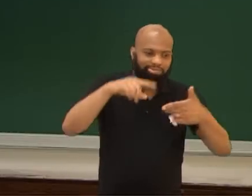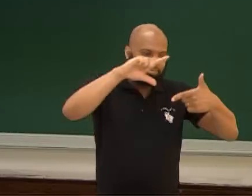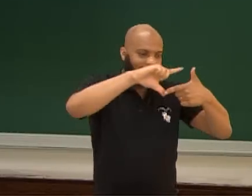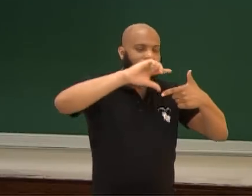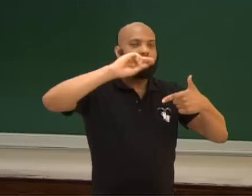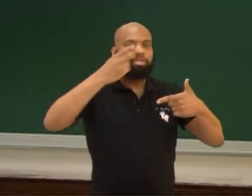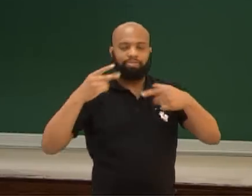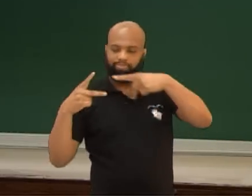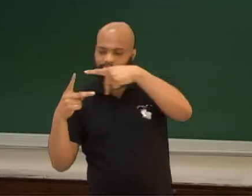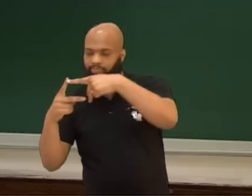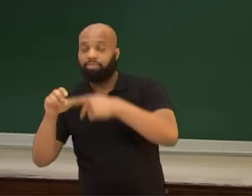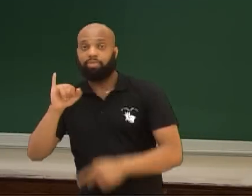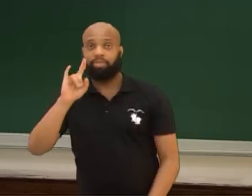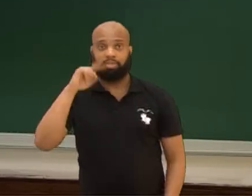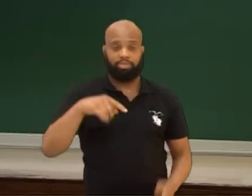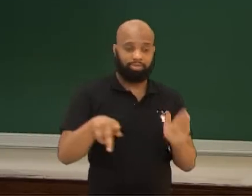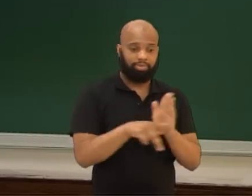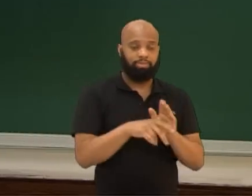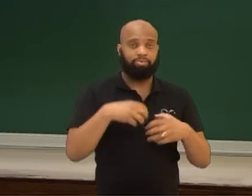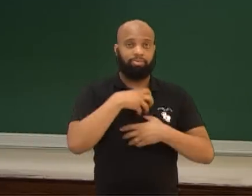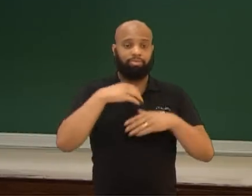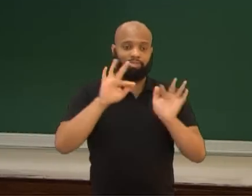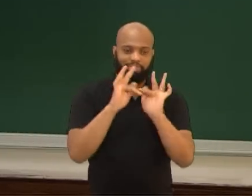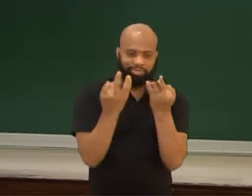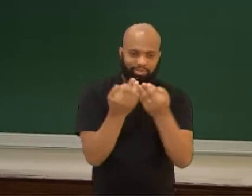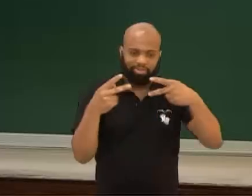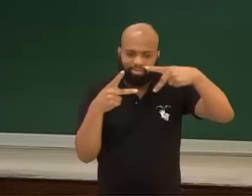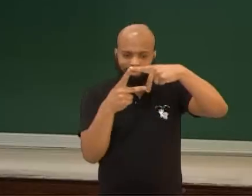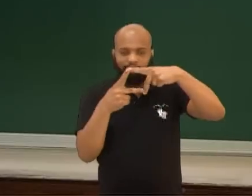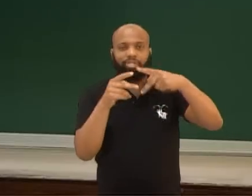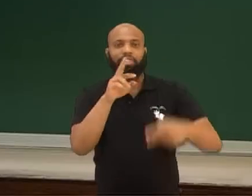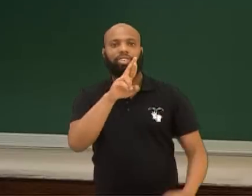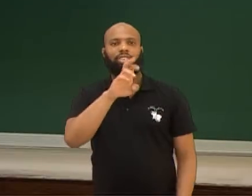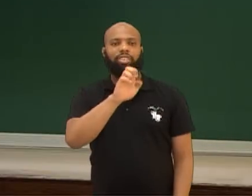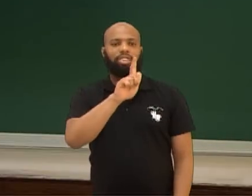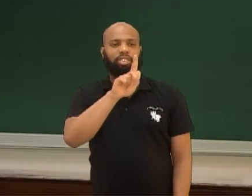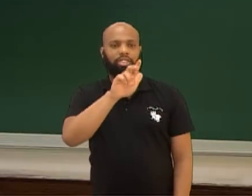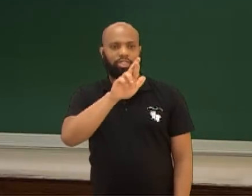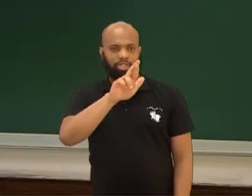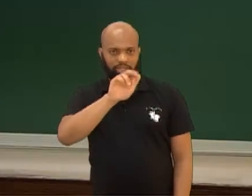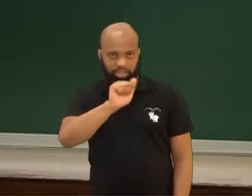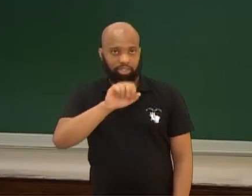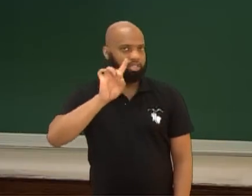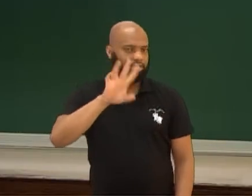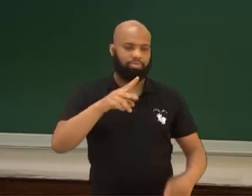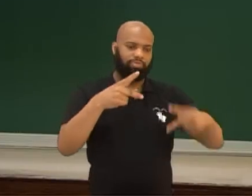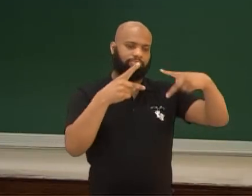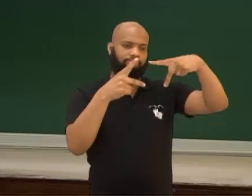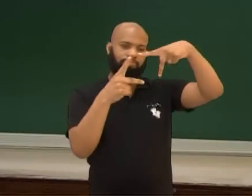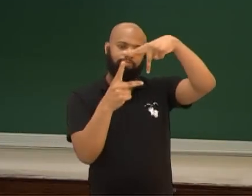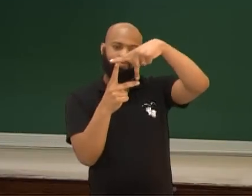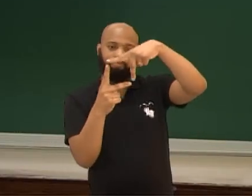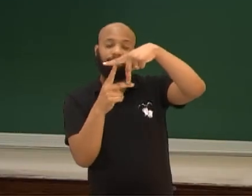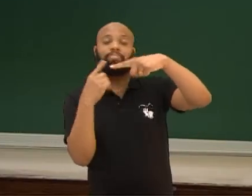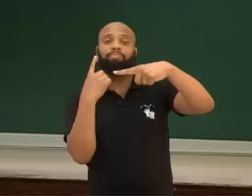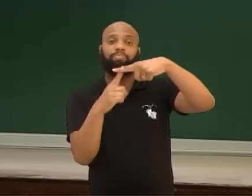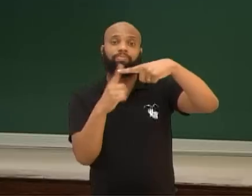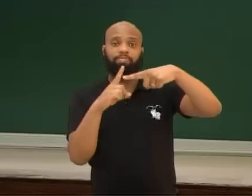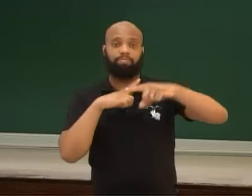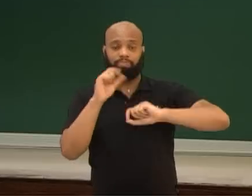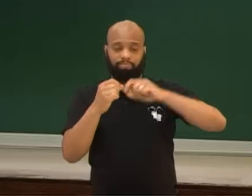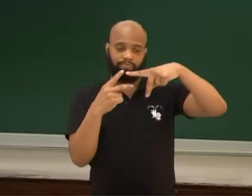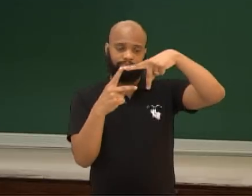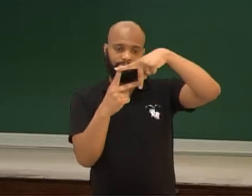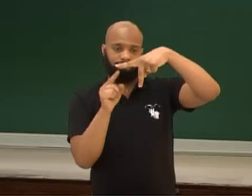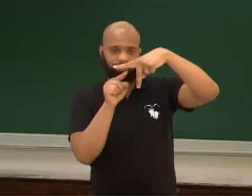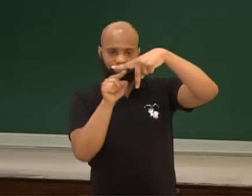Se tivesse escrito um quadrilátero regular, ele só poderia ter desenhado o quadrado. Porque o quadrado tem os 4 ângulos,